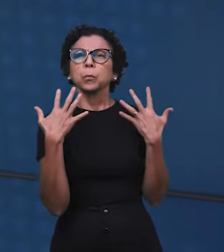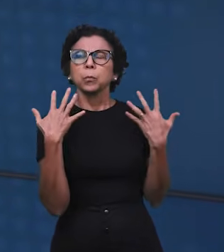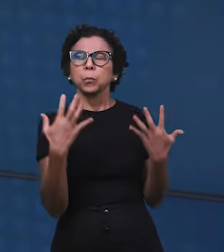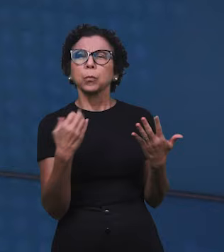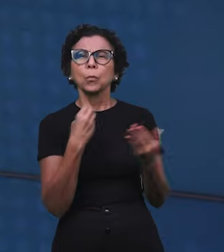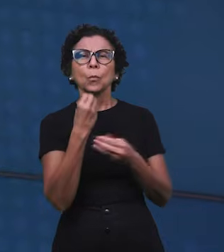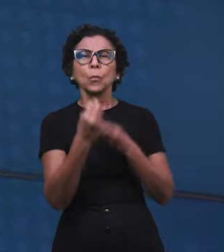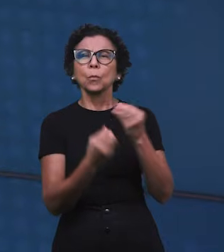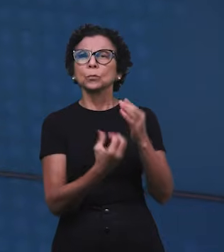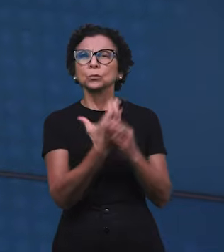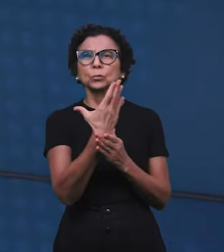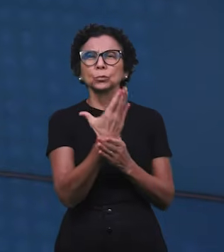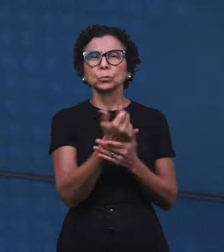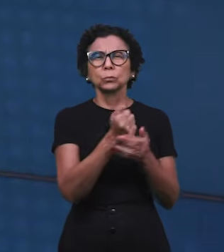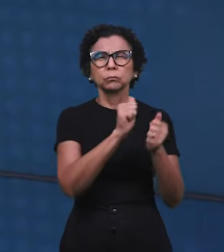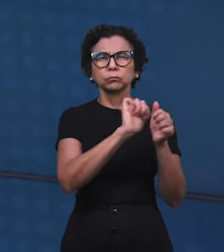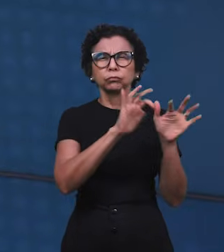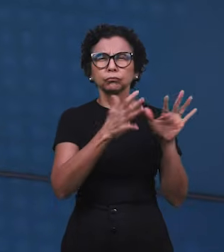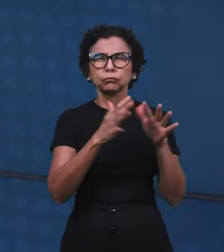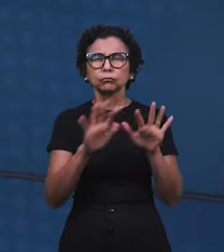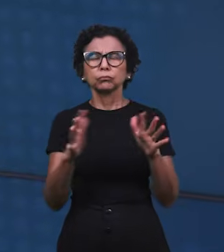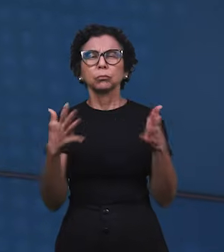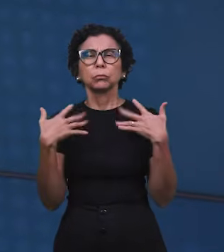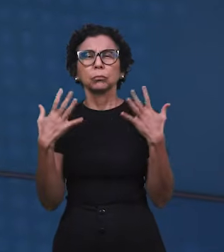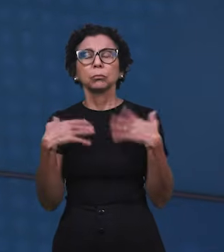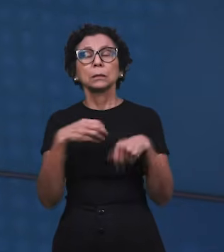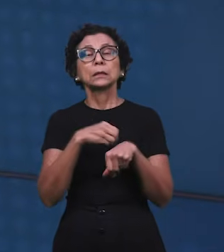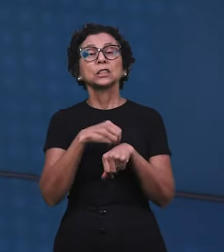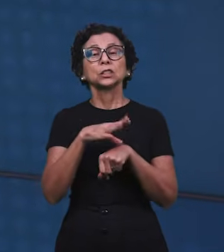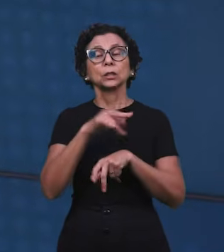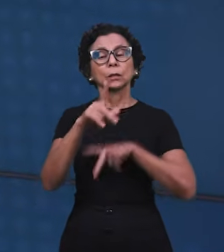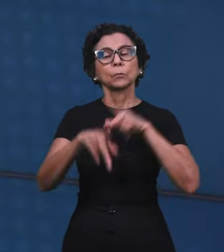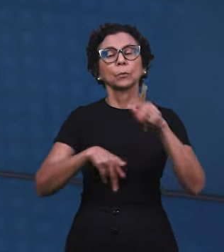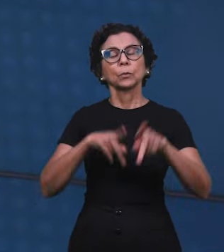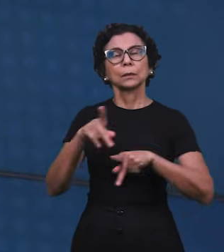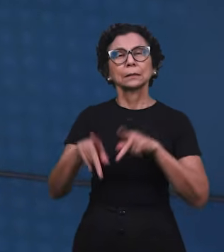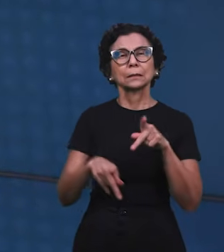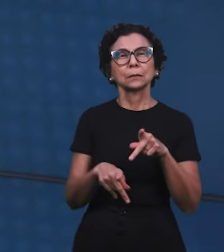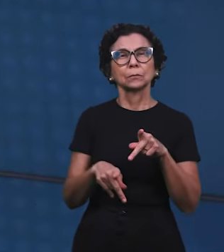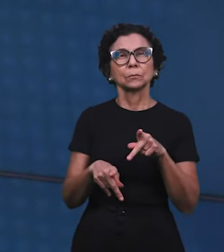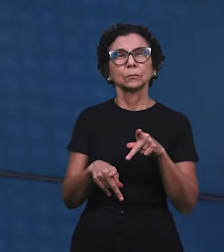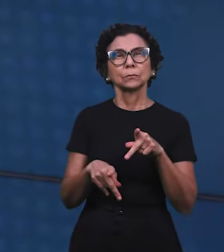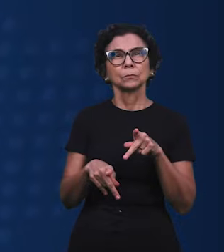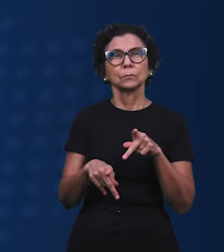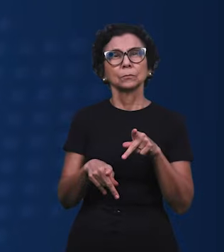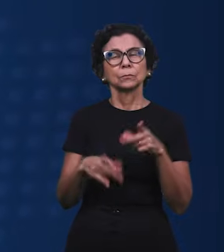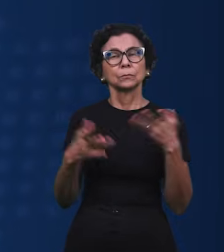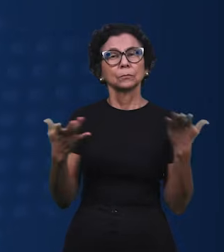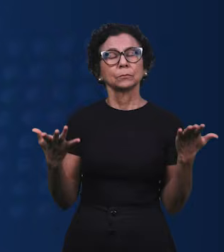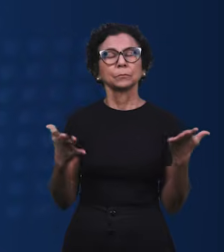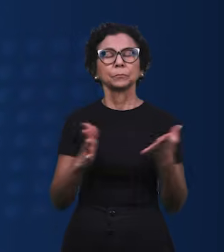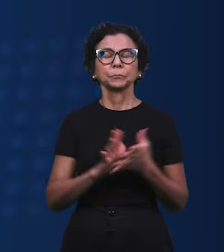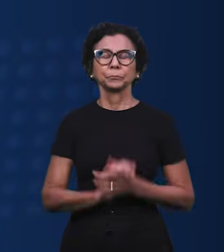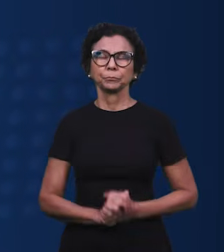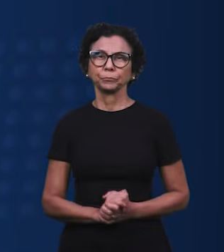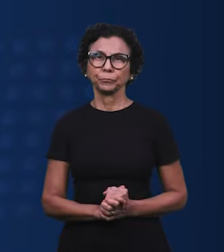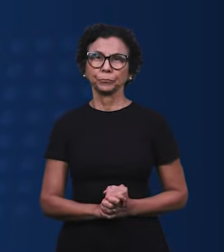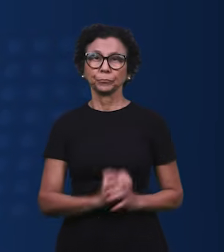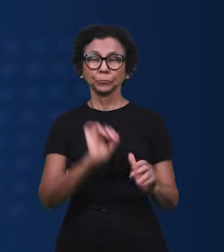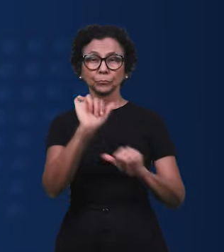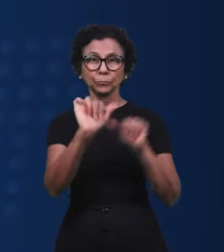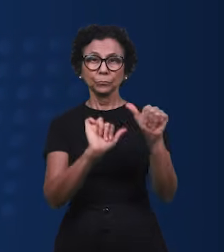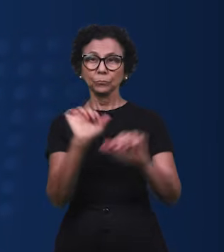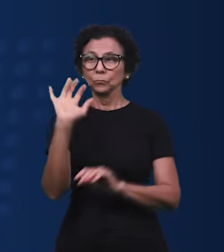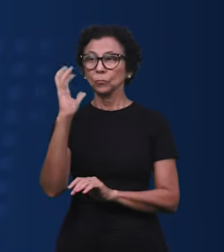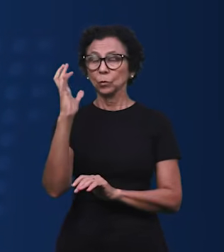as ondas de calor? E quais são as recomendações para as populações mais afetadas? Esse aumento